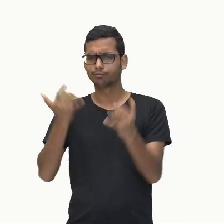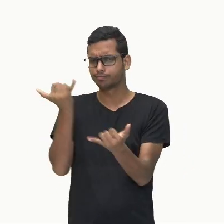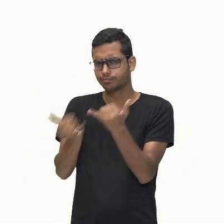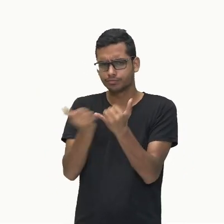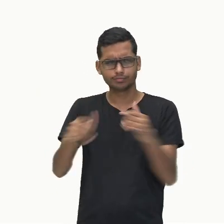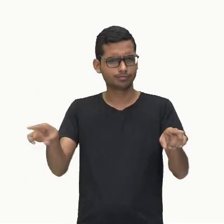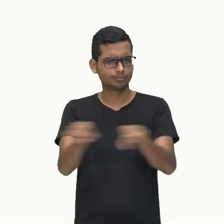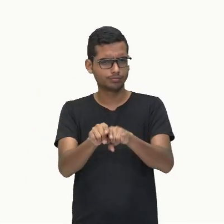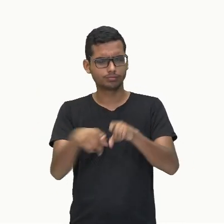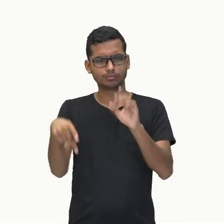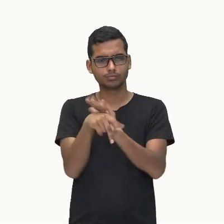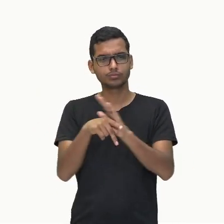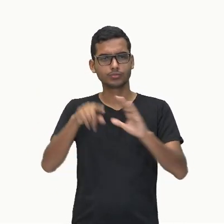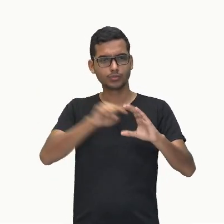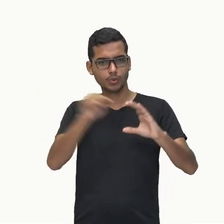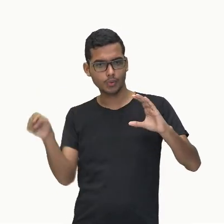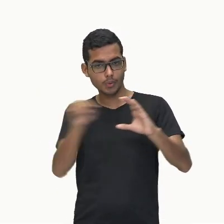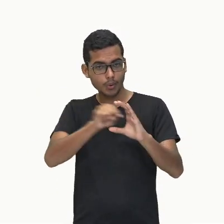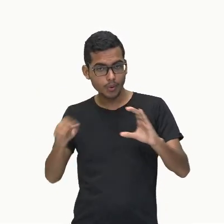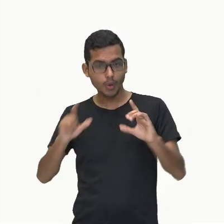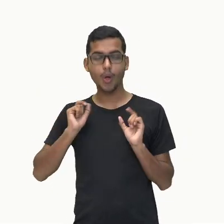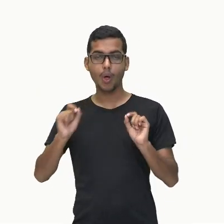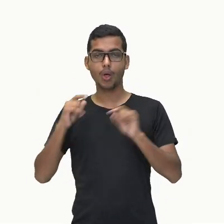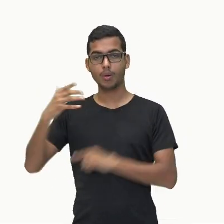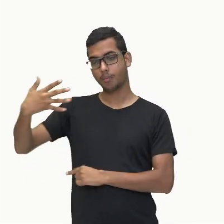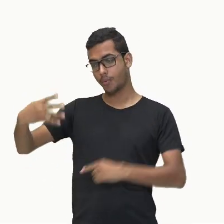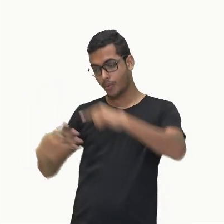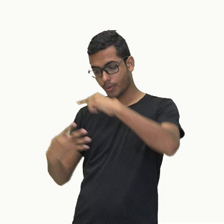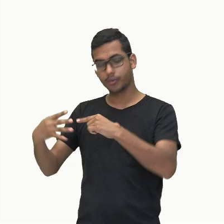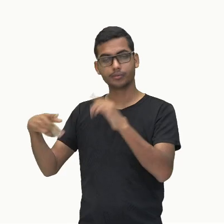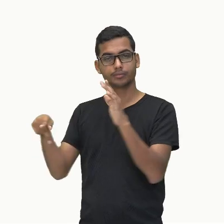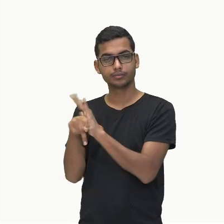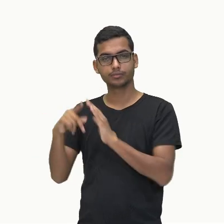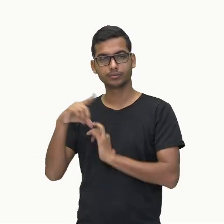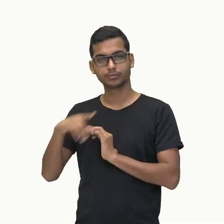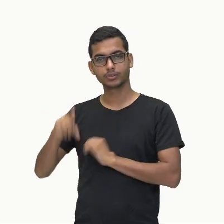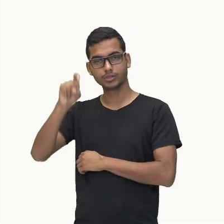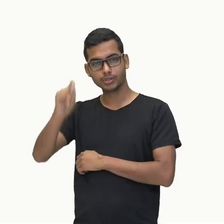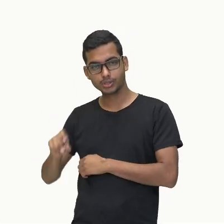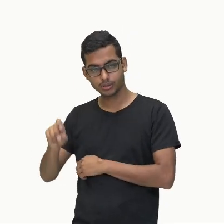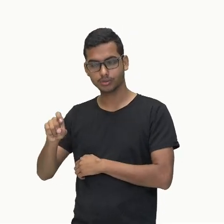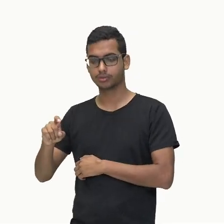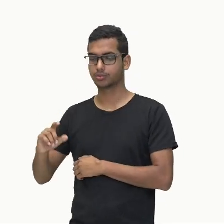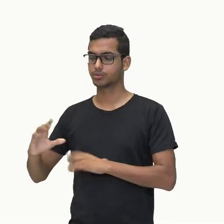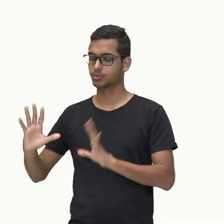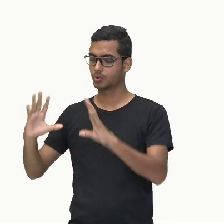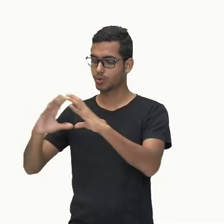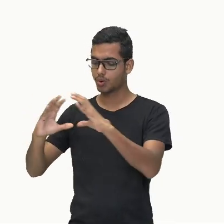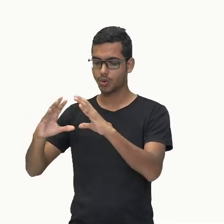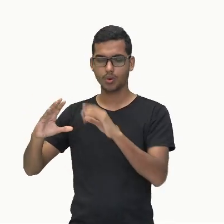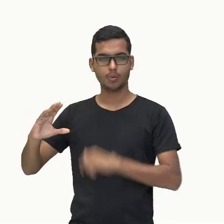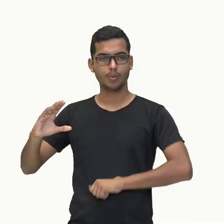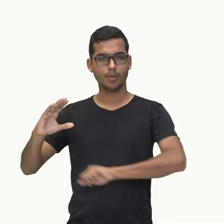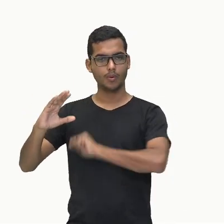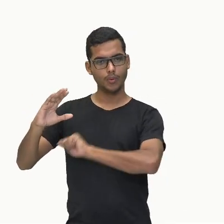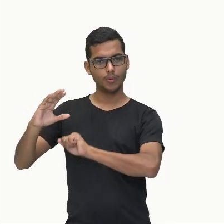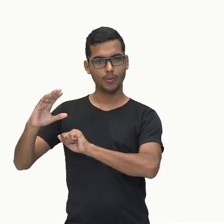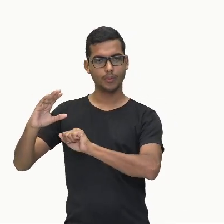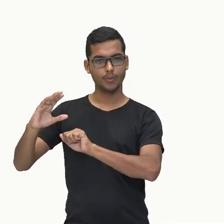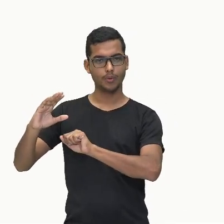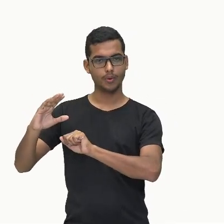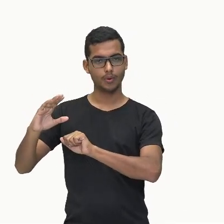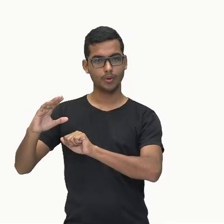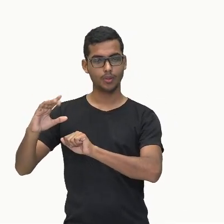parecido. O domínio ele é o conjunto D dos elementos x pertencentes a A, para os